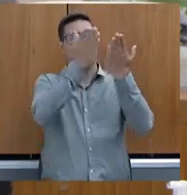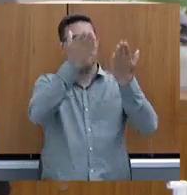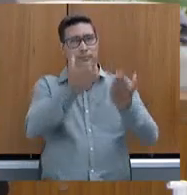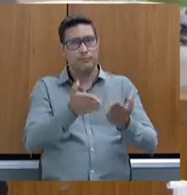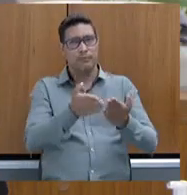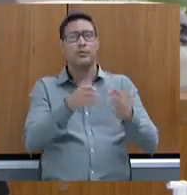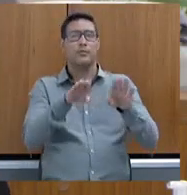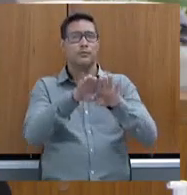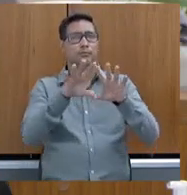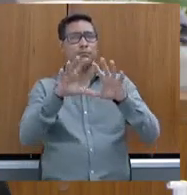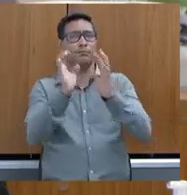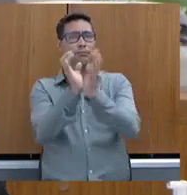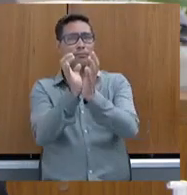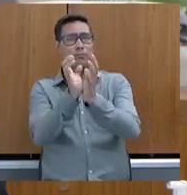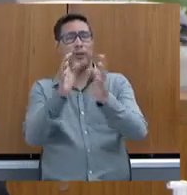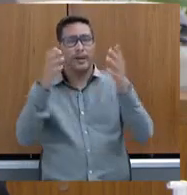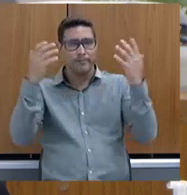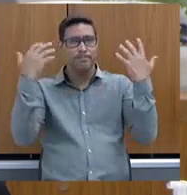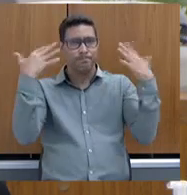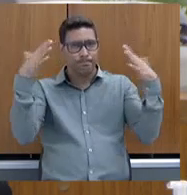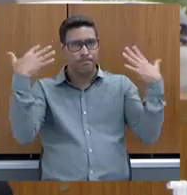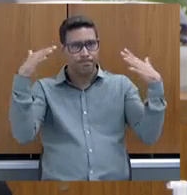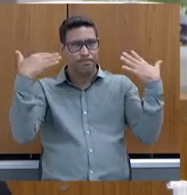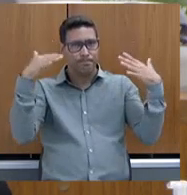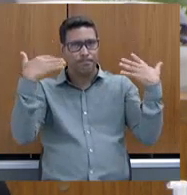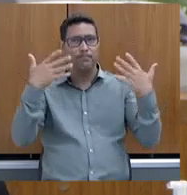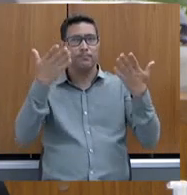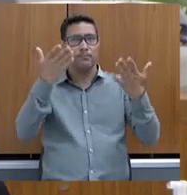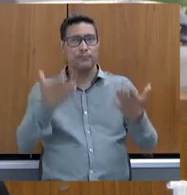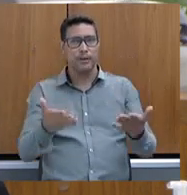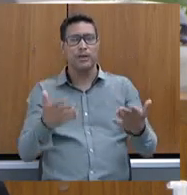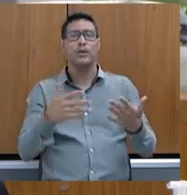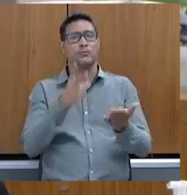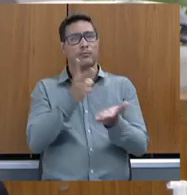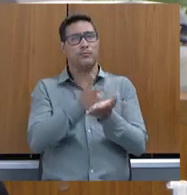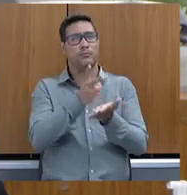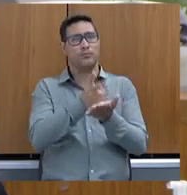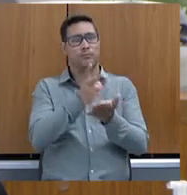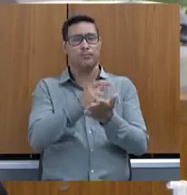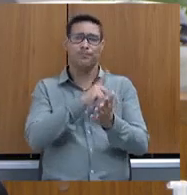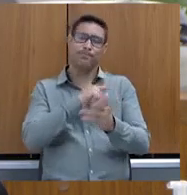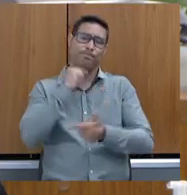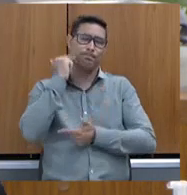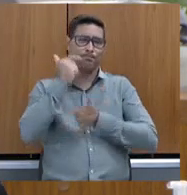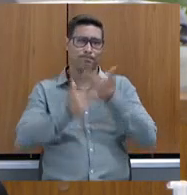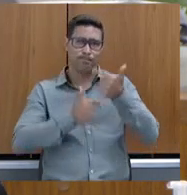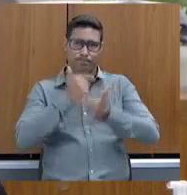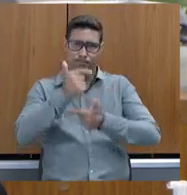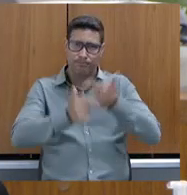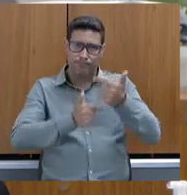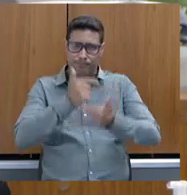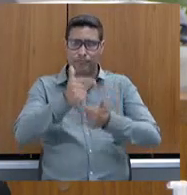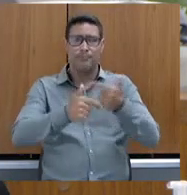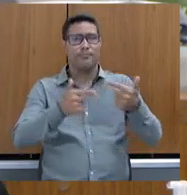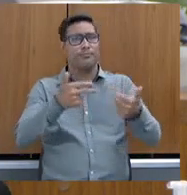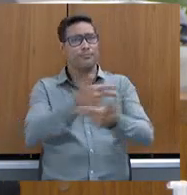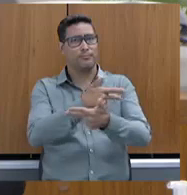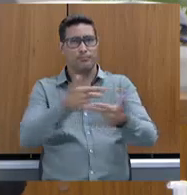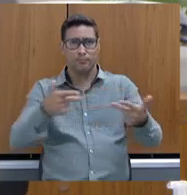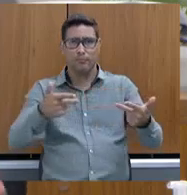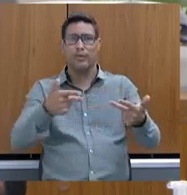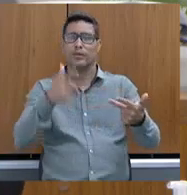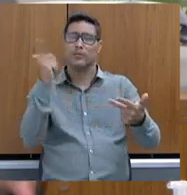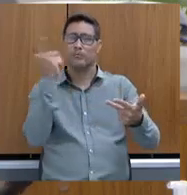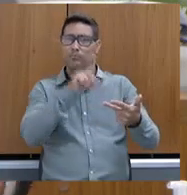para participar amenizar muito e que possa continuar esse trabalho e ser legado que se vossa excelência tem